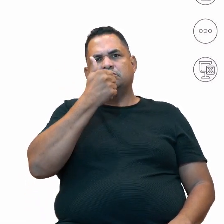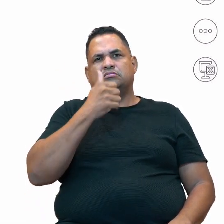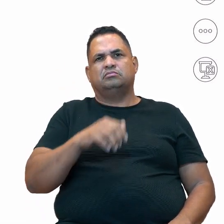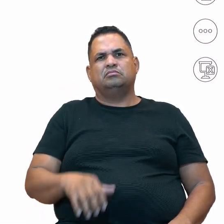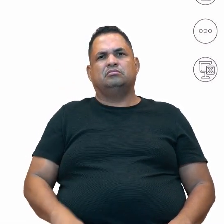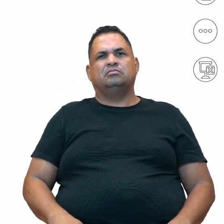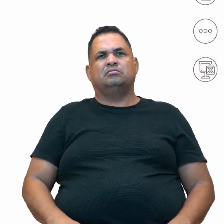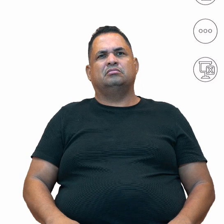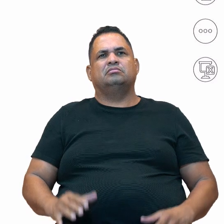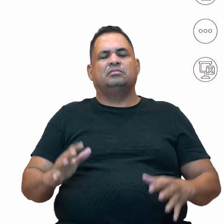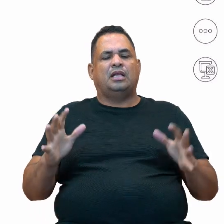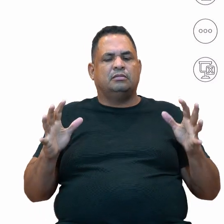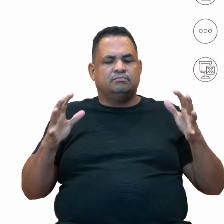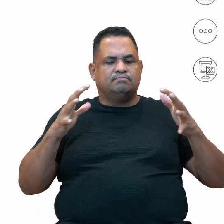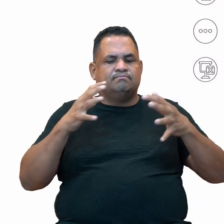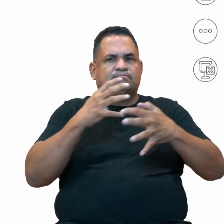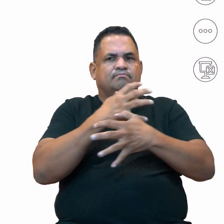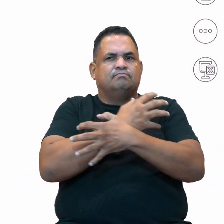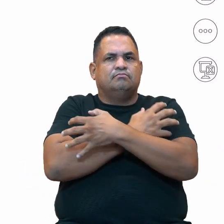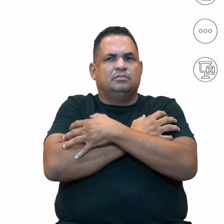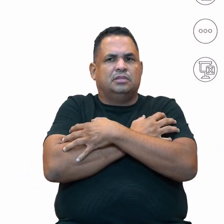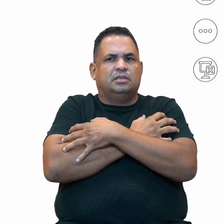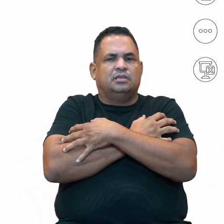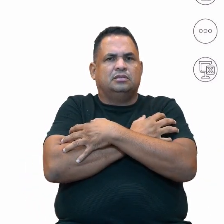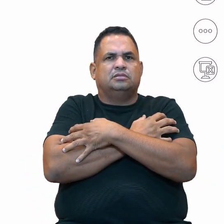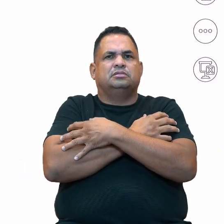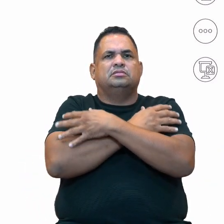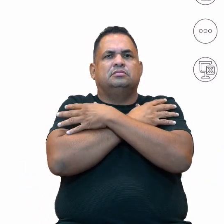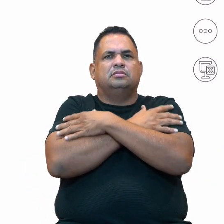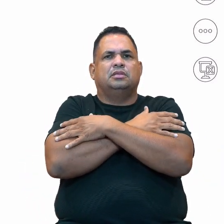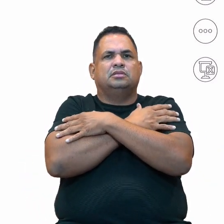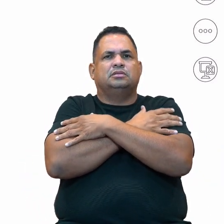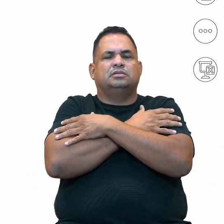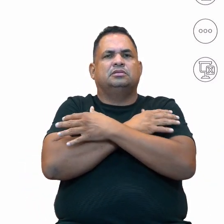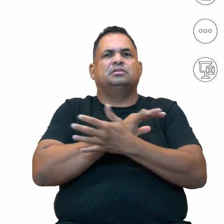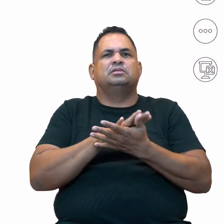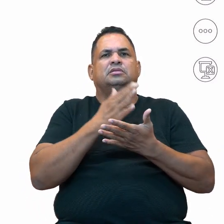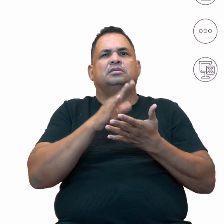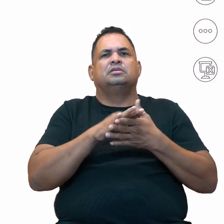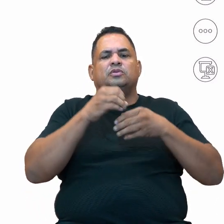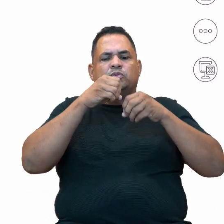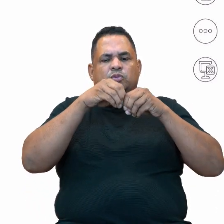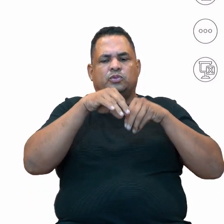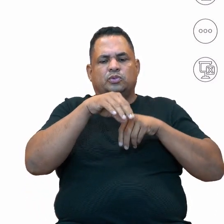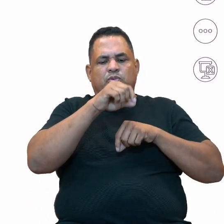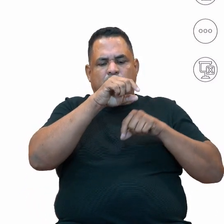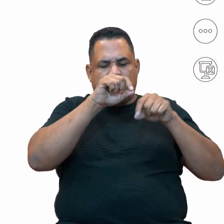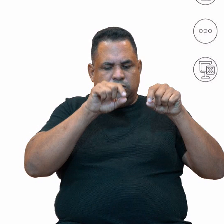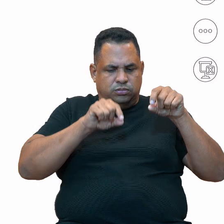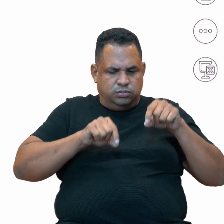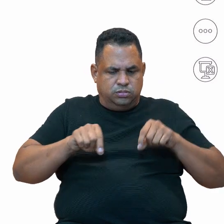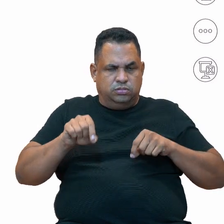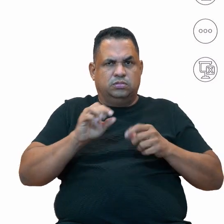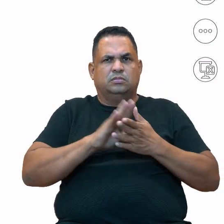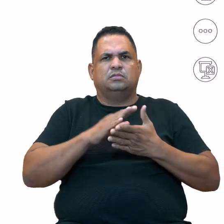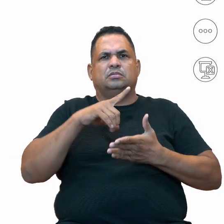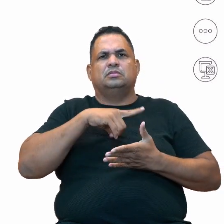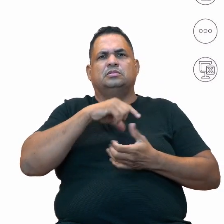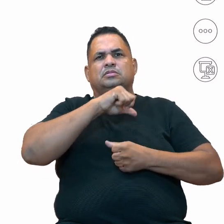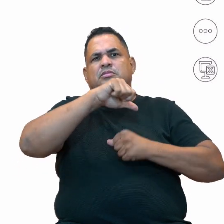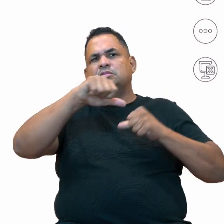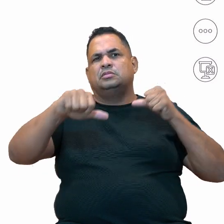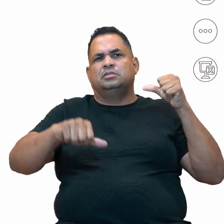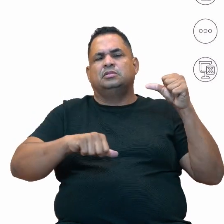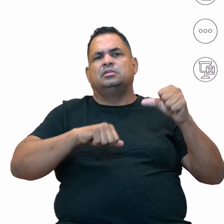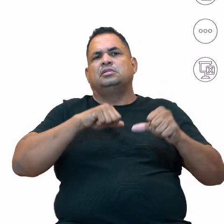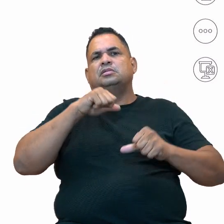Aquele abraço que o macho dá, massageando o ventre da fêmea, liberando ali. E esses animais, eles passam por essa metamorfose, né? Formam